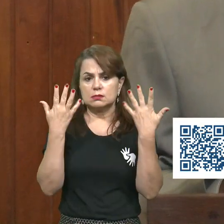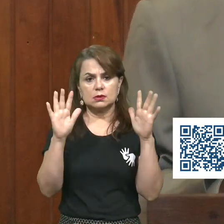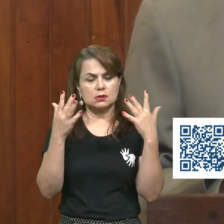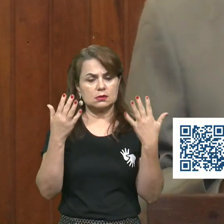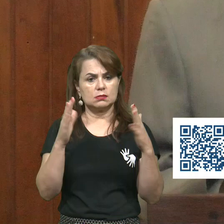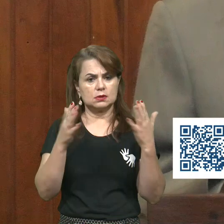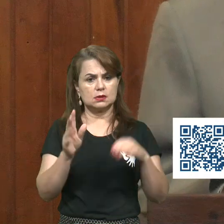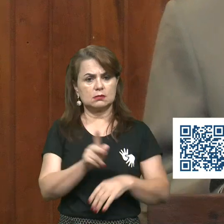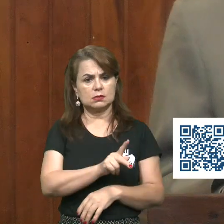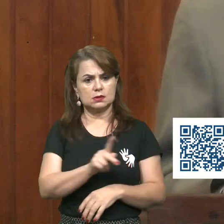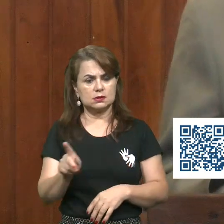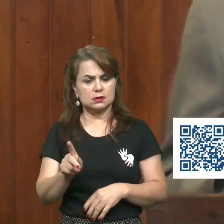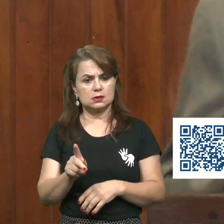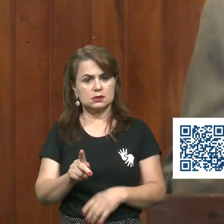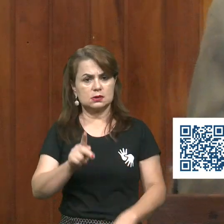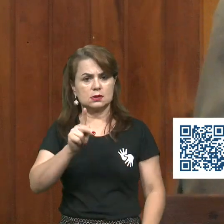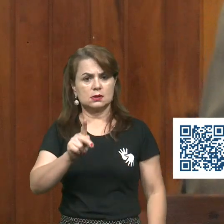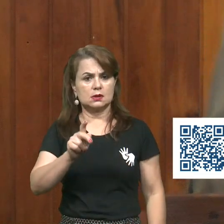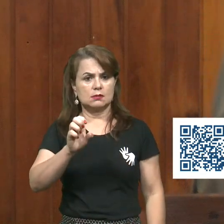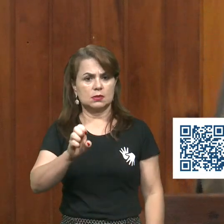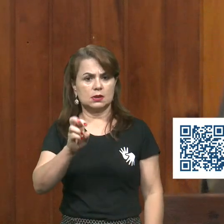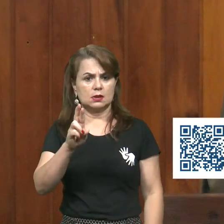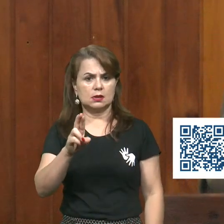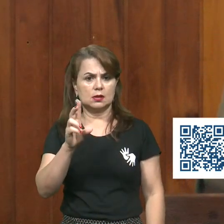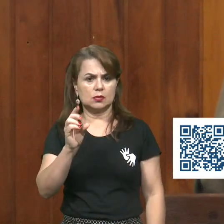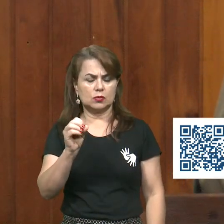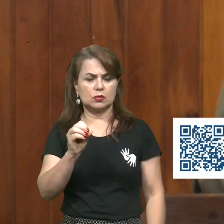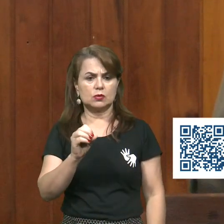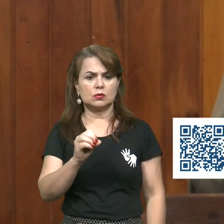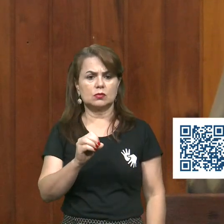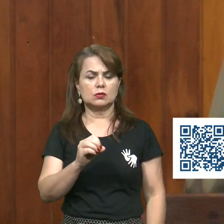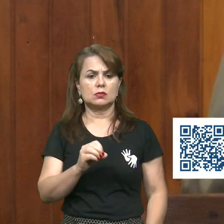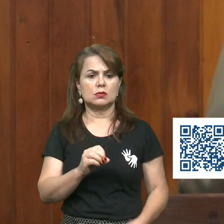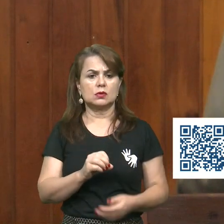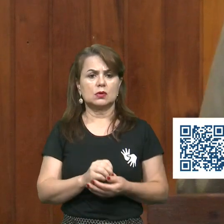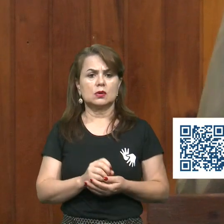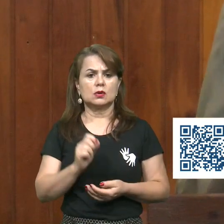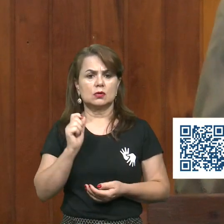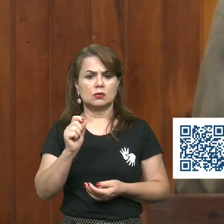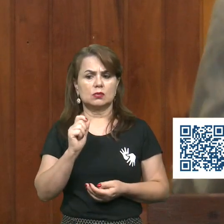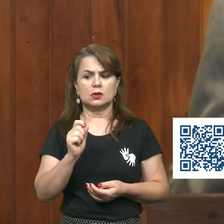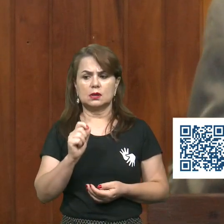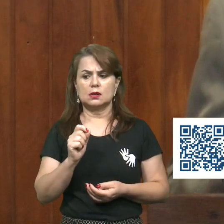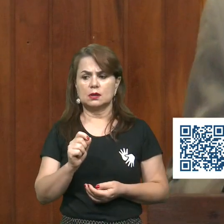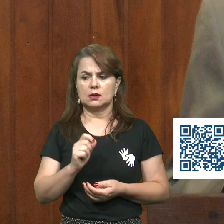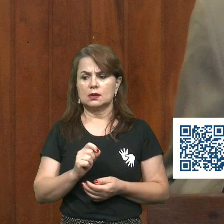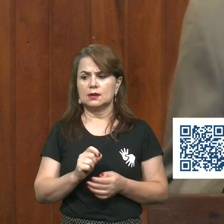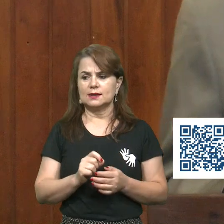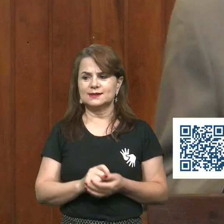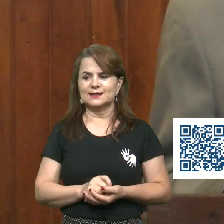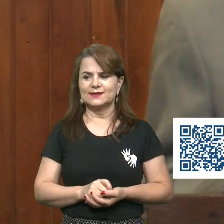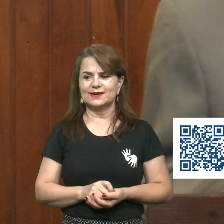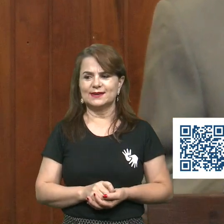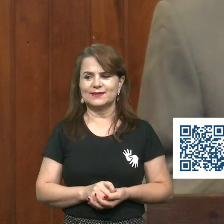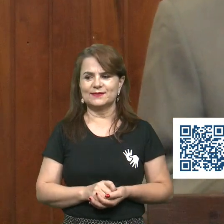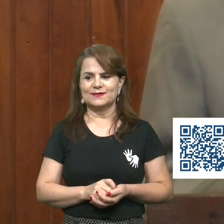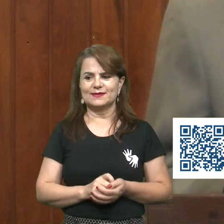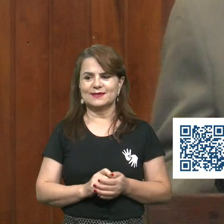do Comércio, Pedro Pavão, por terem encetado essa obra tão importante.